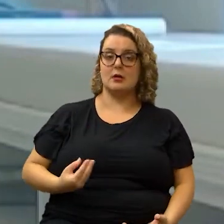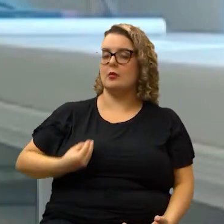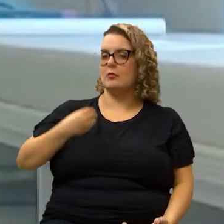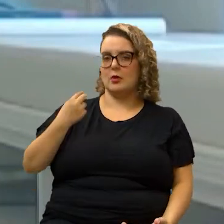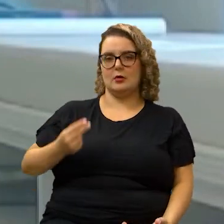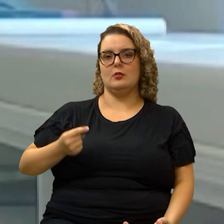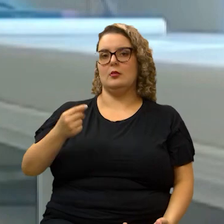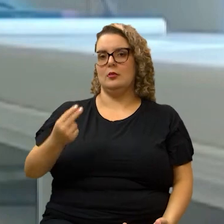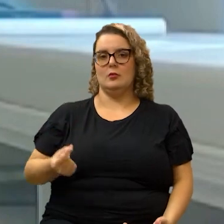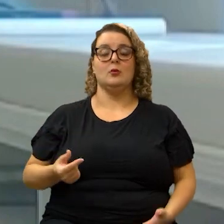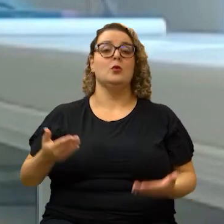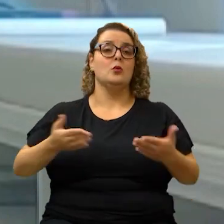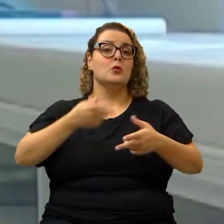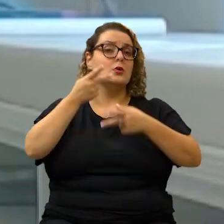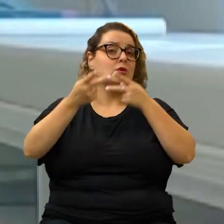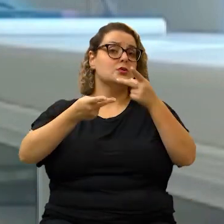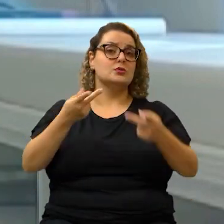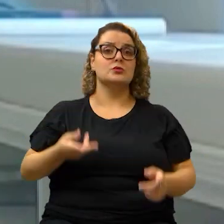prolongando porque